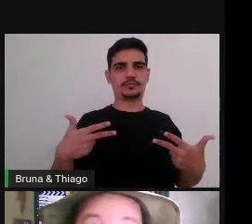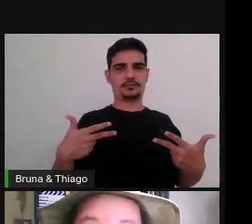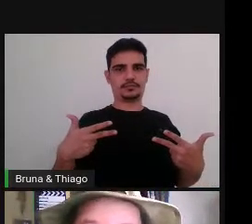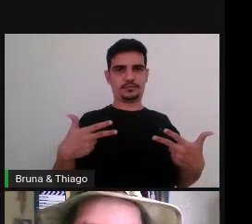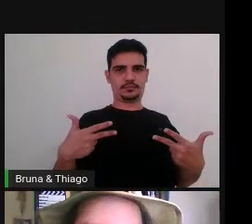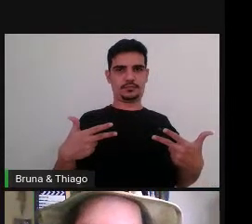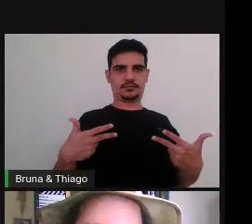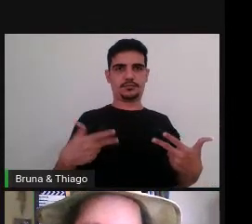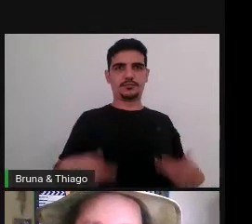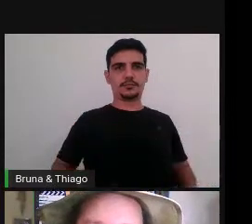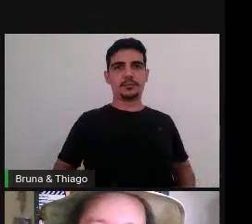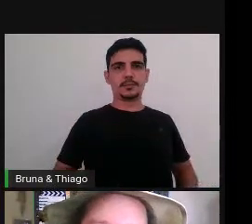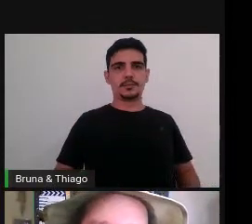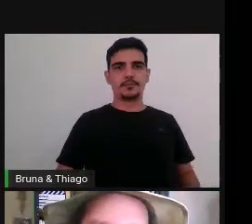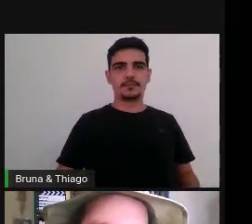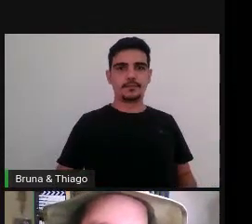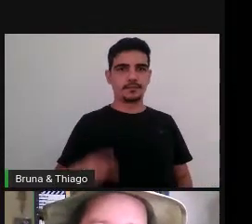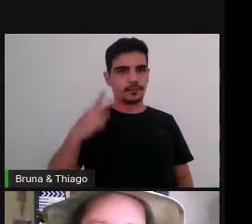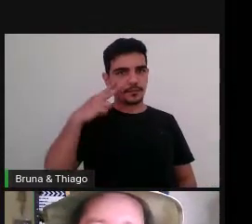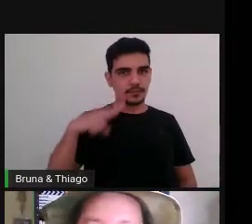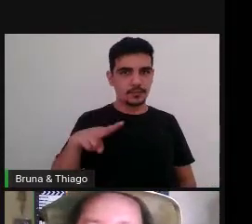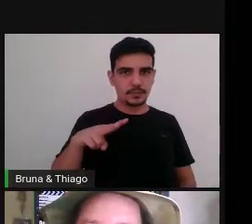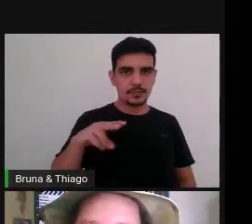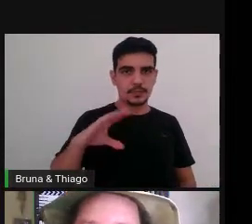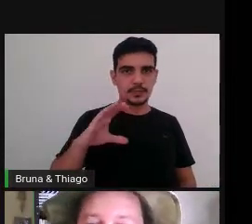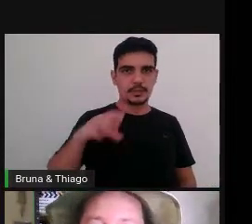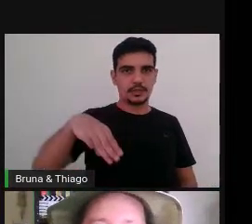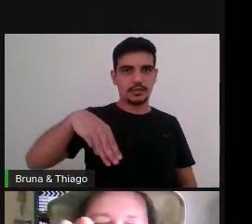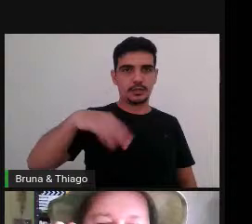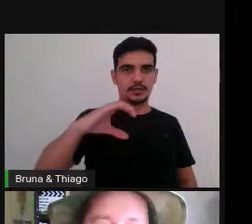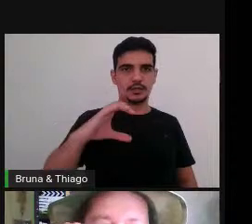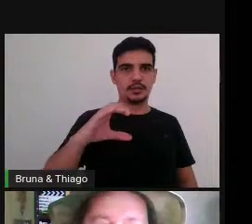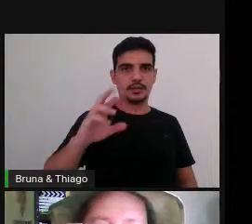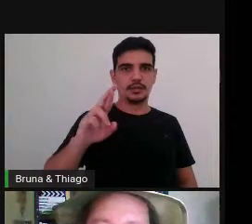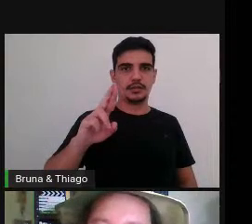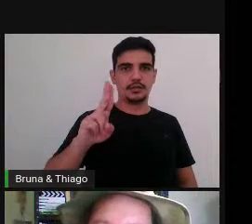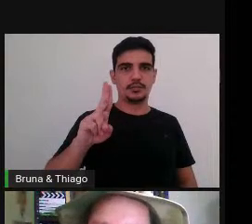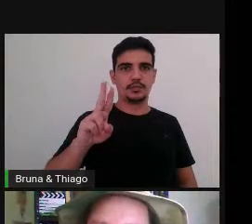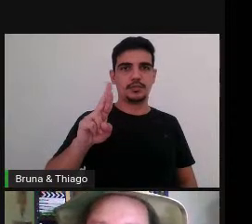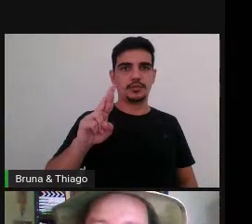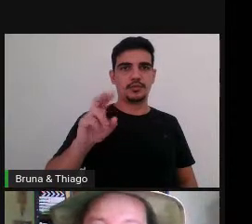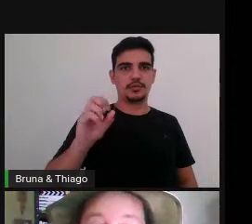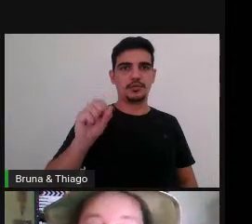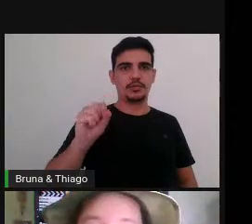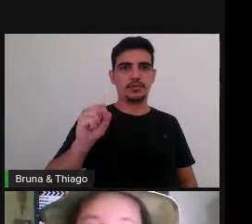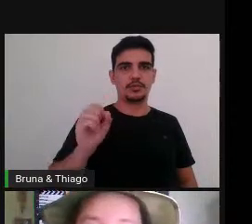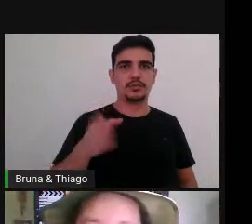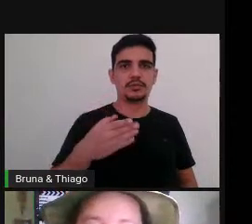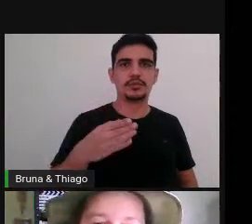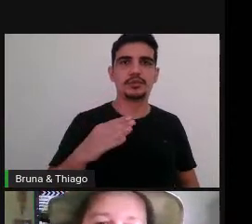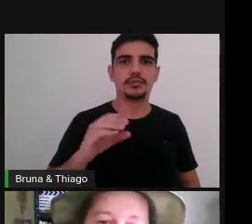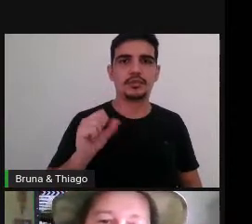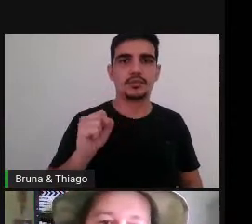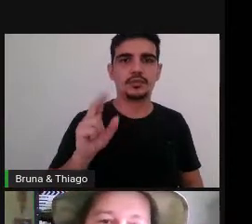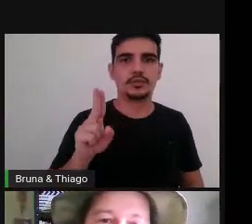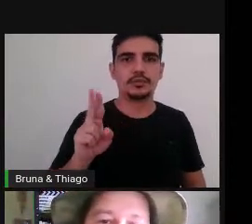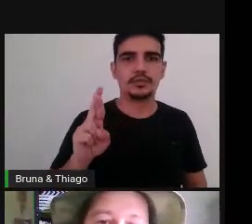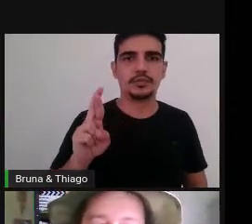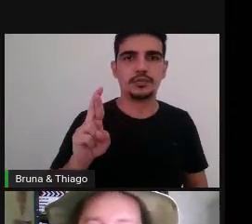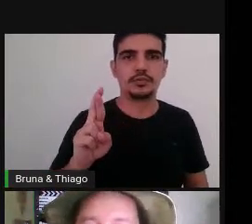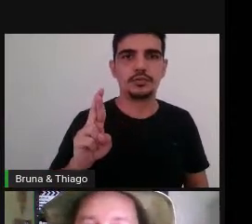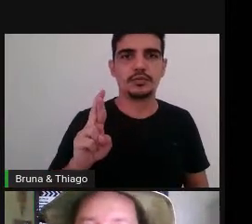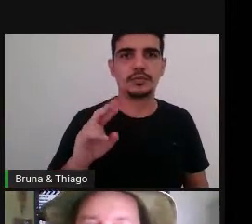As botam ovos também, bem legal. O gênero Micrurus significa cauda curta. O anel é perfeito, né? A gente não vê os olhos dessas